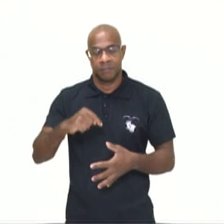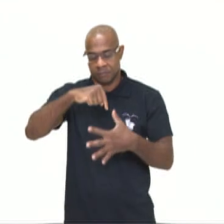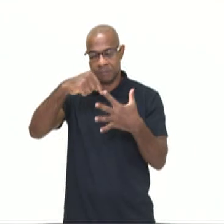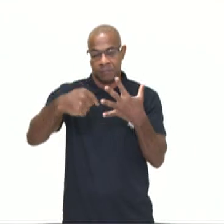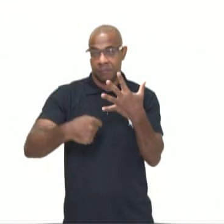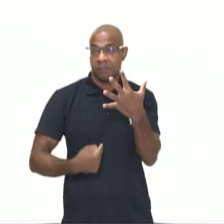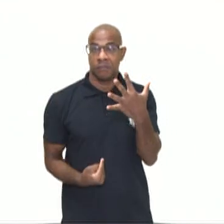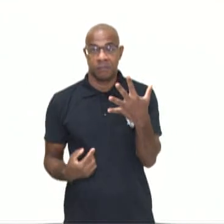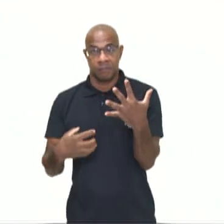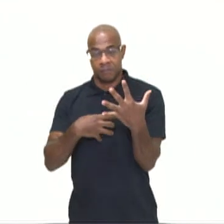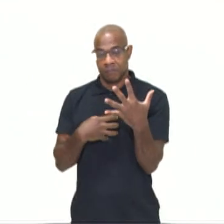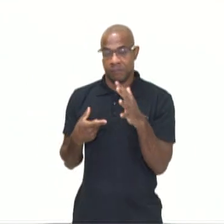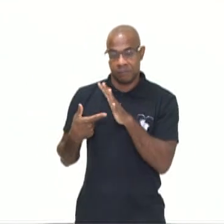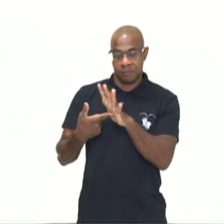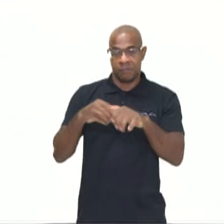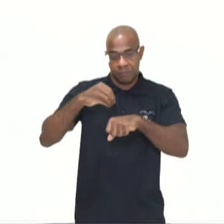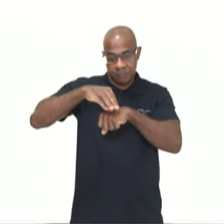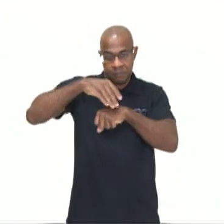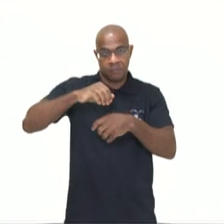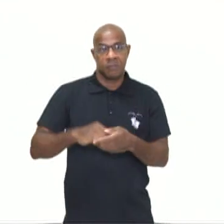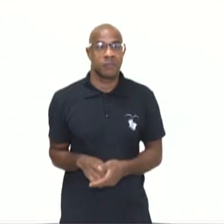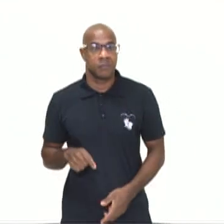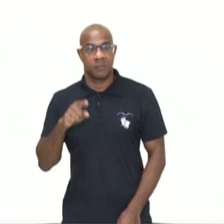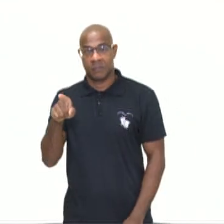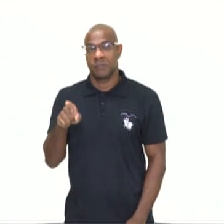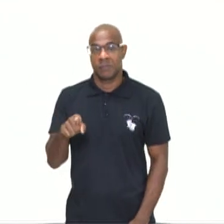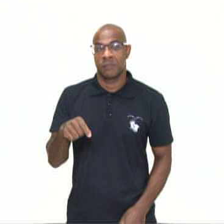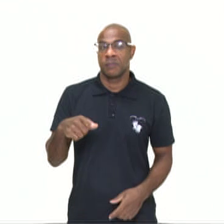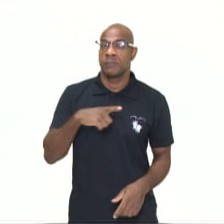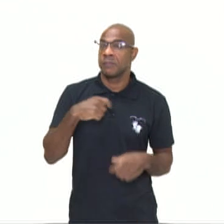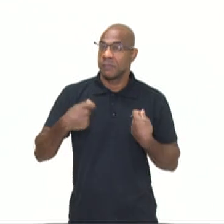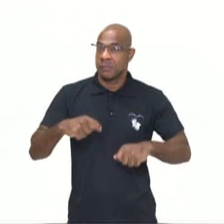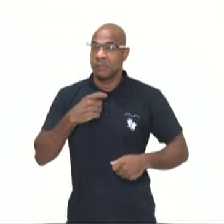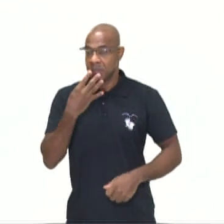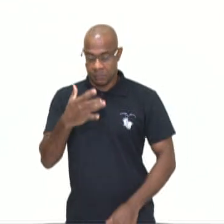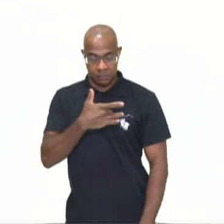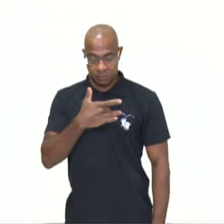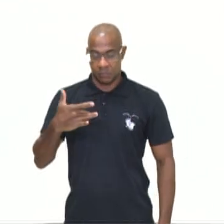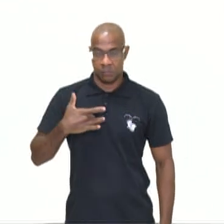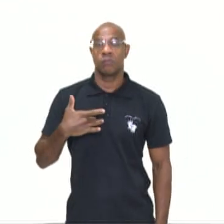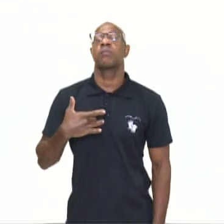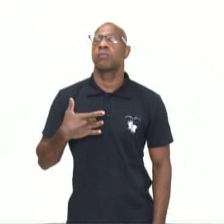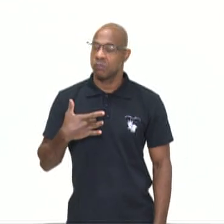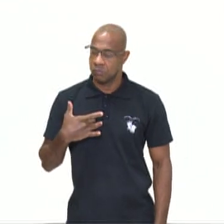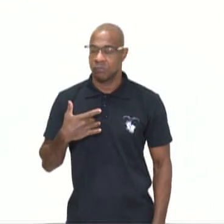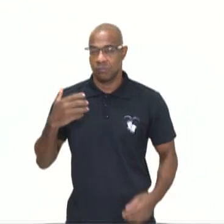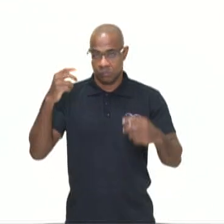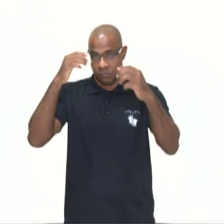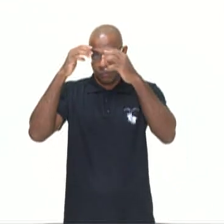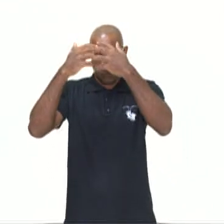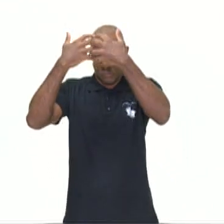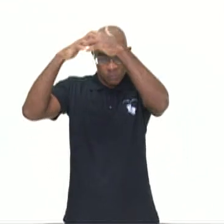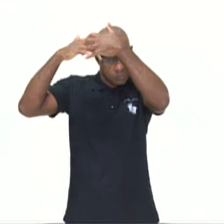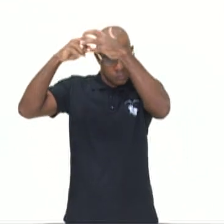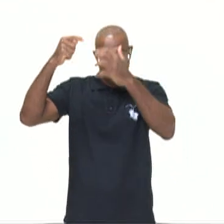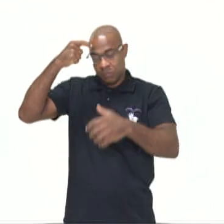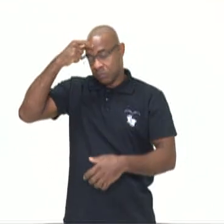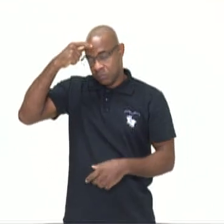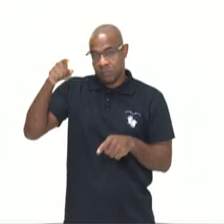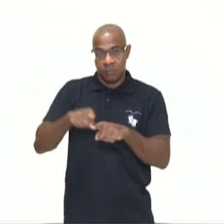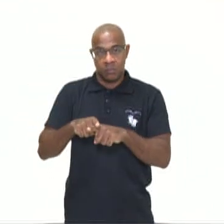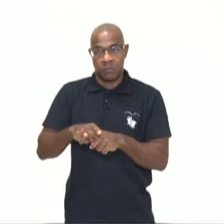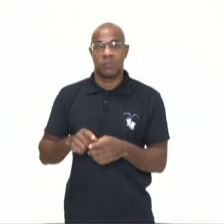motivos que ele indica. Você terá uma melhor saúde mental e emocional. Você terá